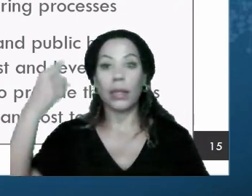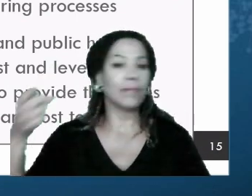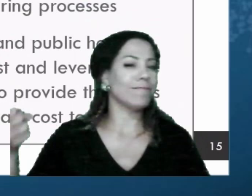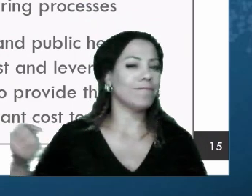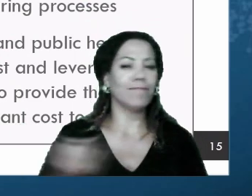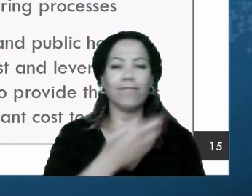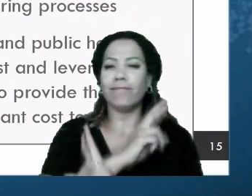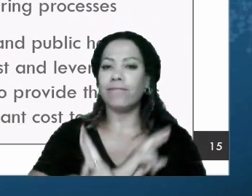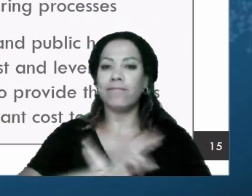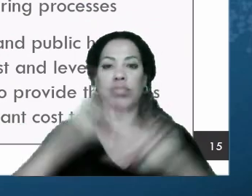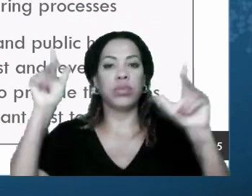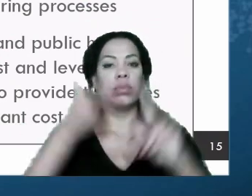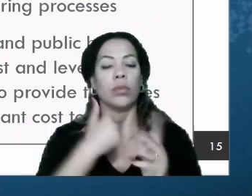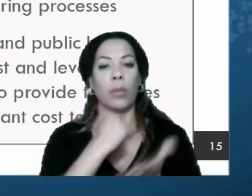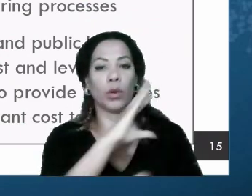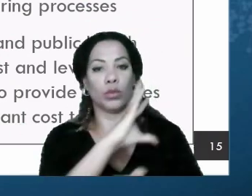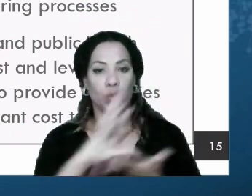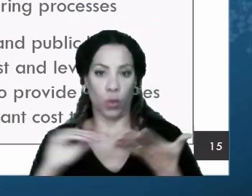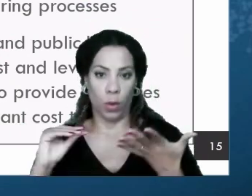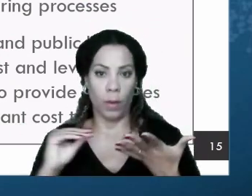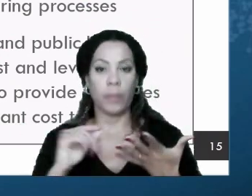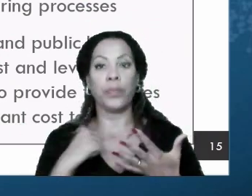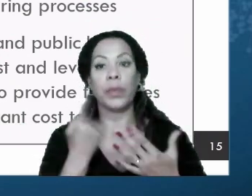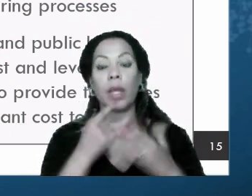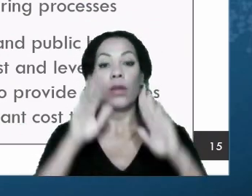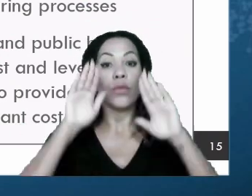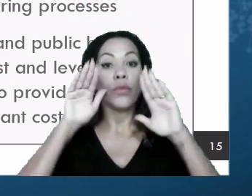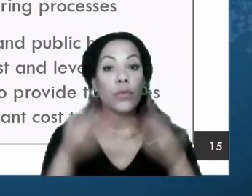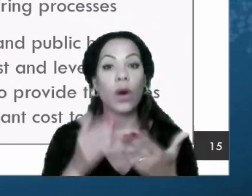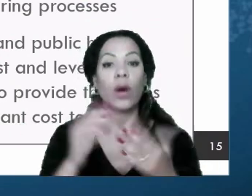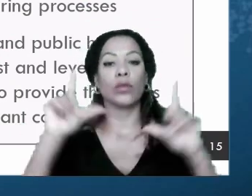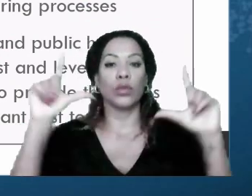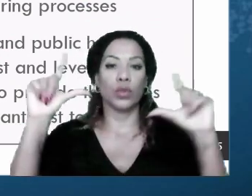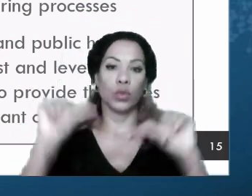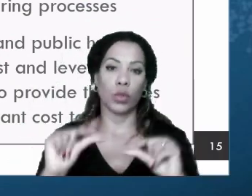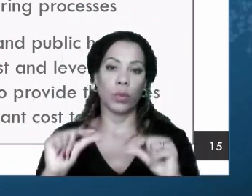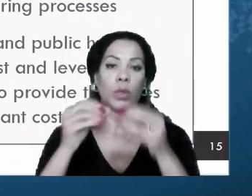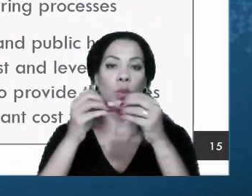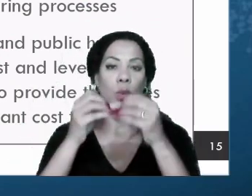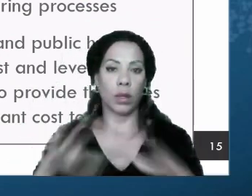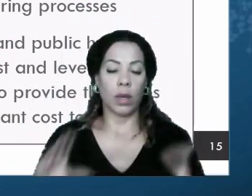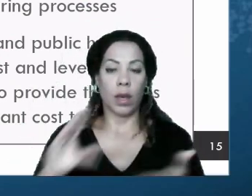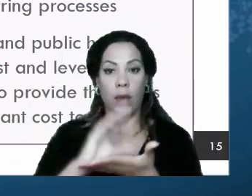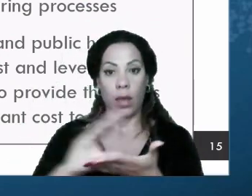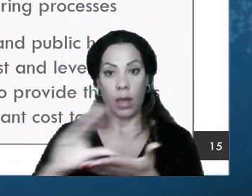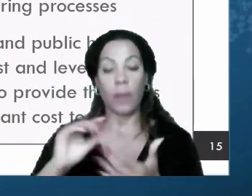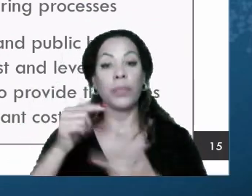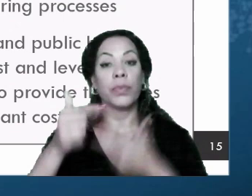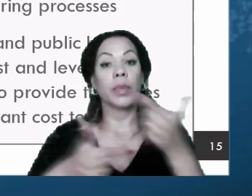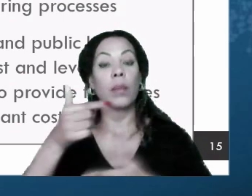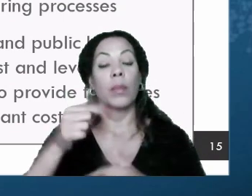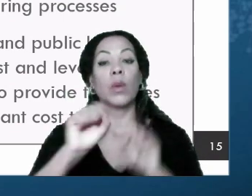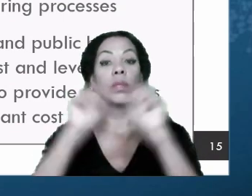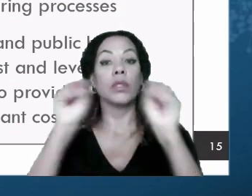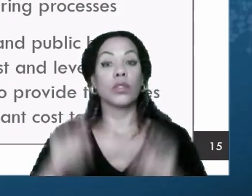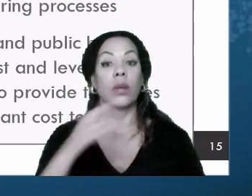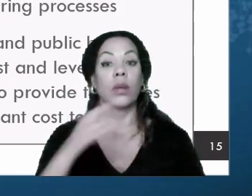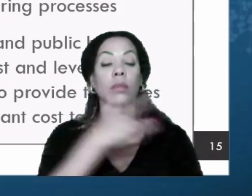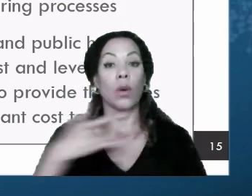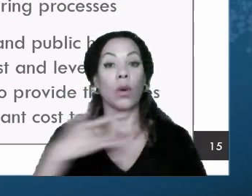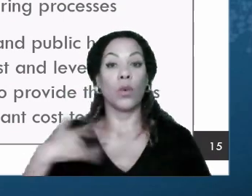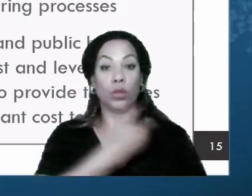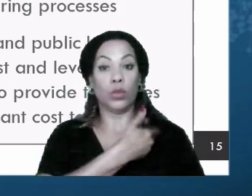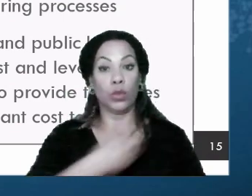inovadora. Estamos focados na redução de custos, trabalhando com sistemas de saúde pública, Medicare, Medicaid nos